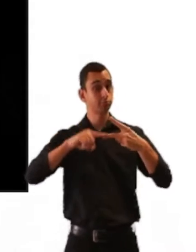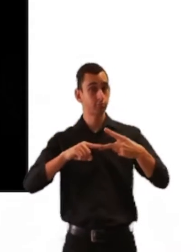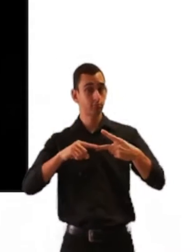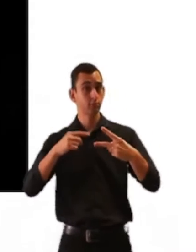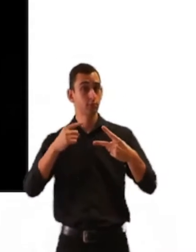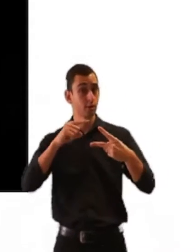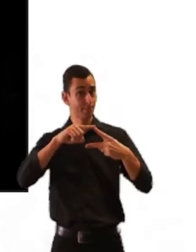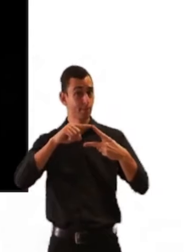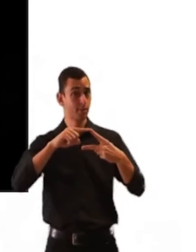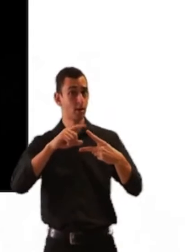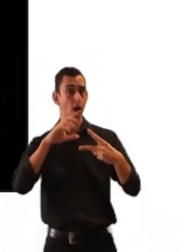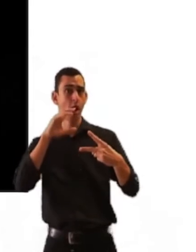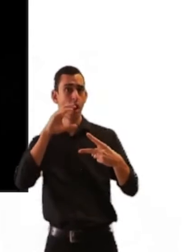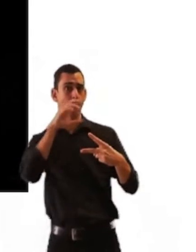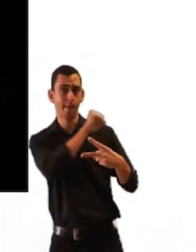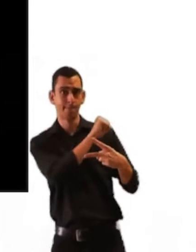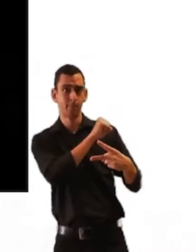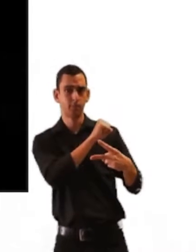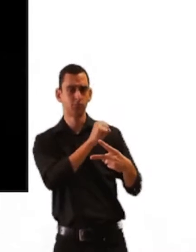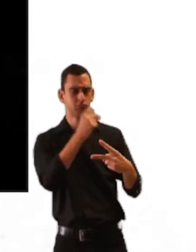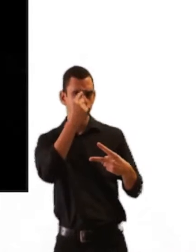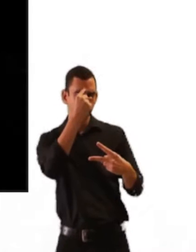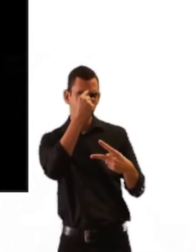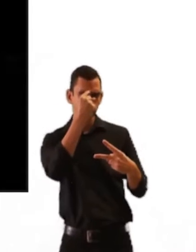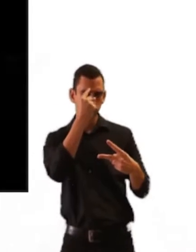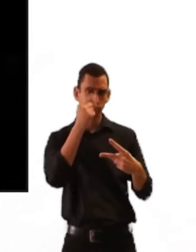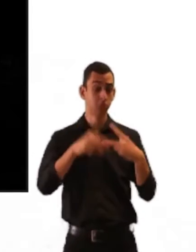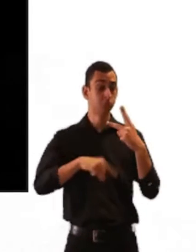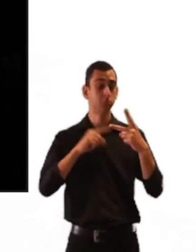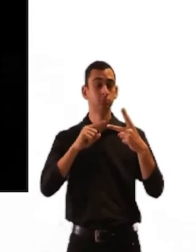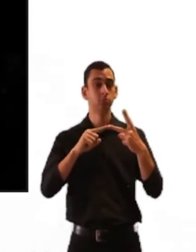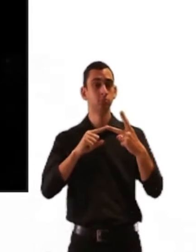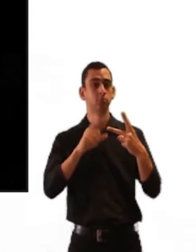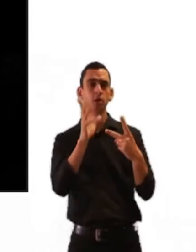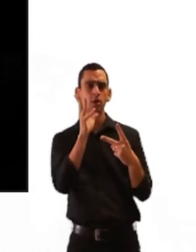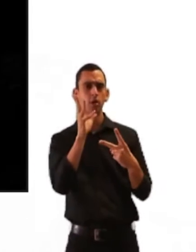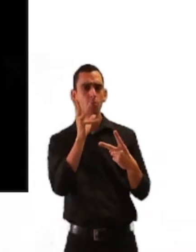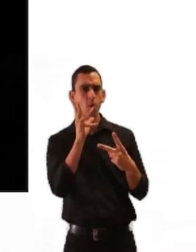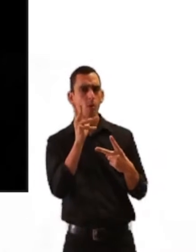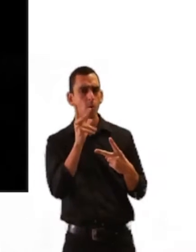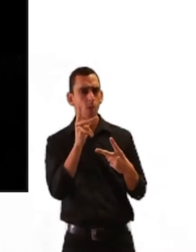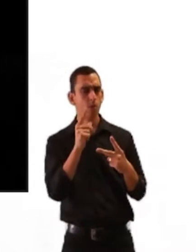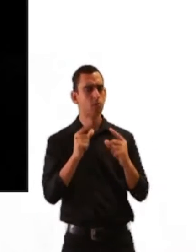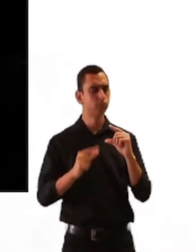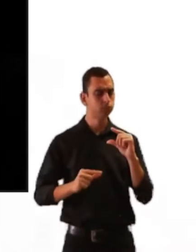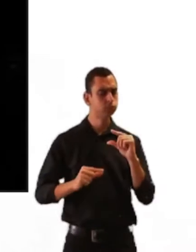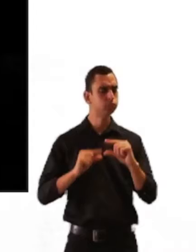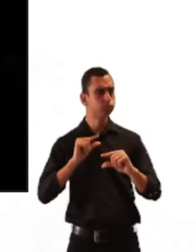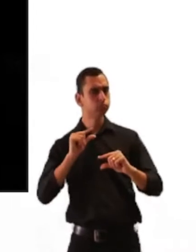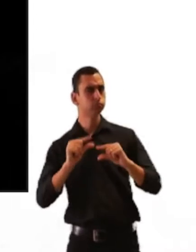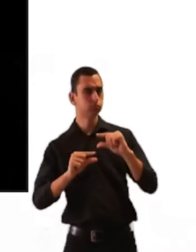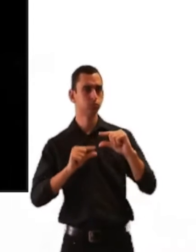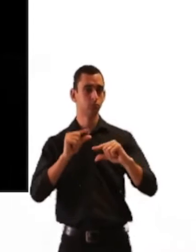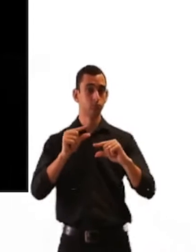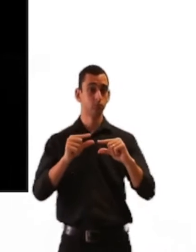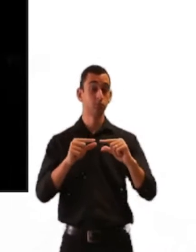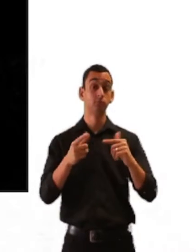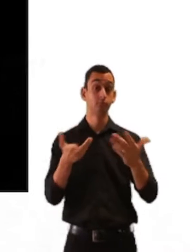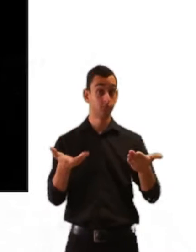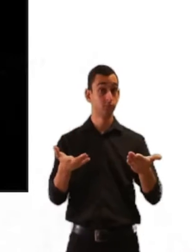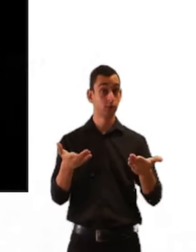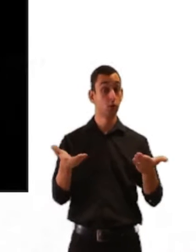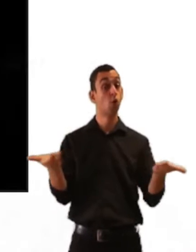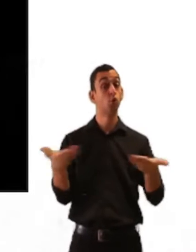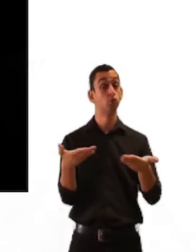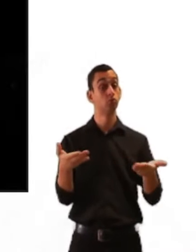rápida, que é aquela intuitiva, e outra devagar. E o que que acontece, a gente trazendo